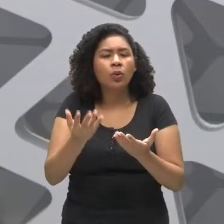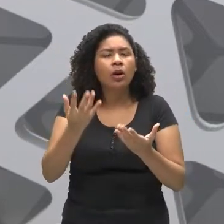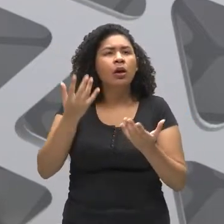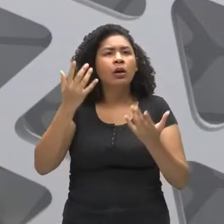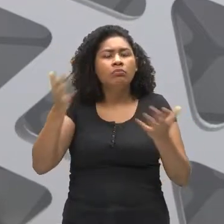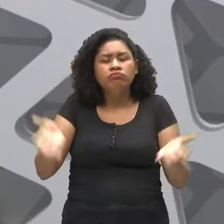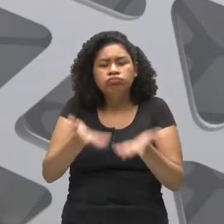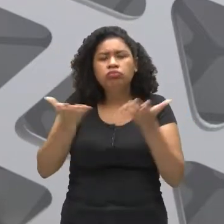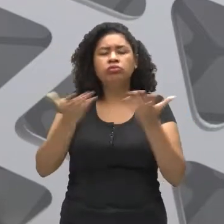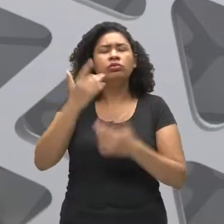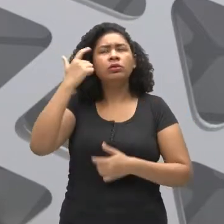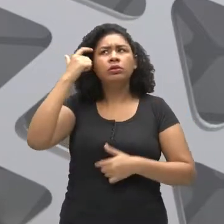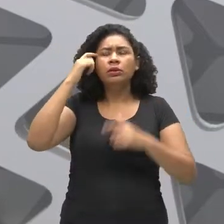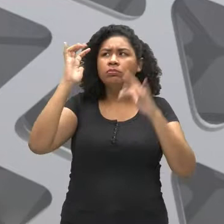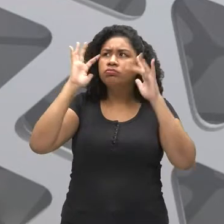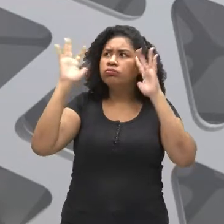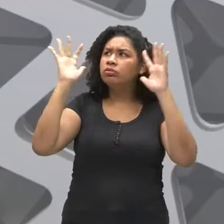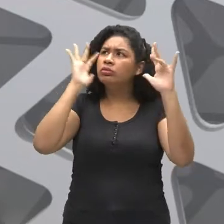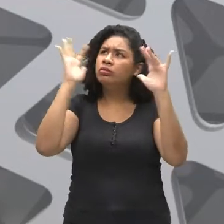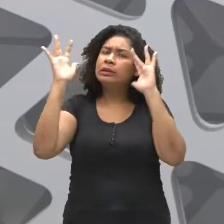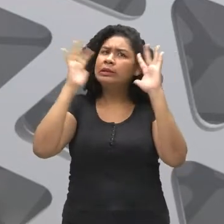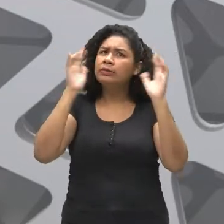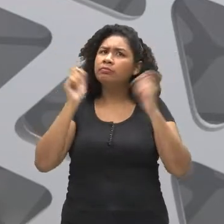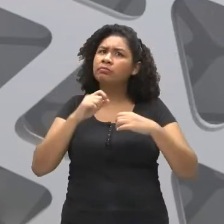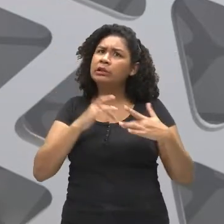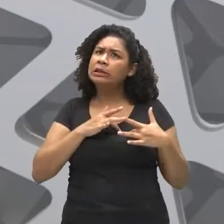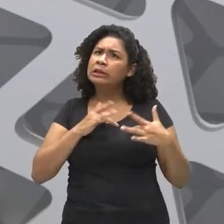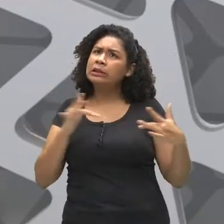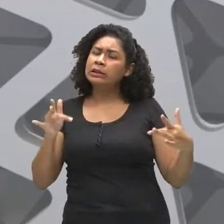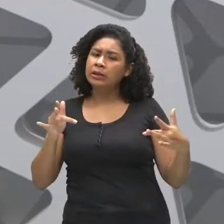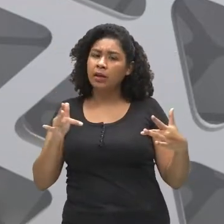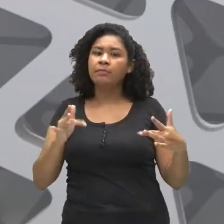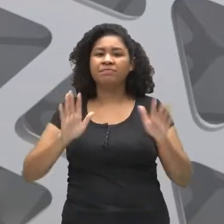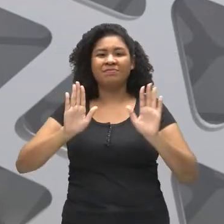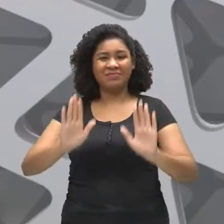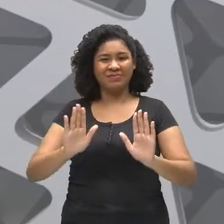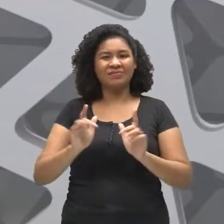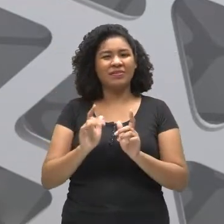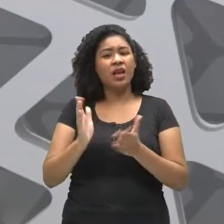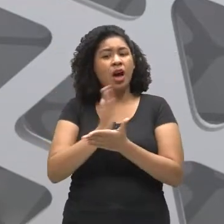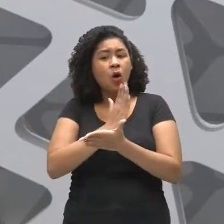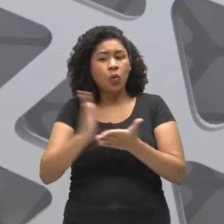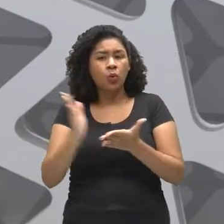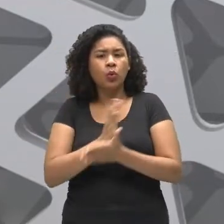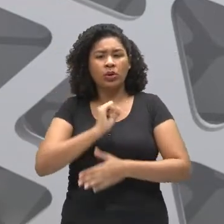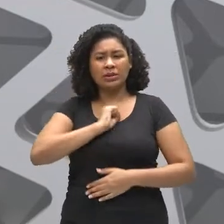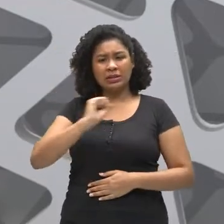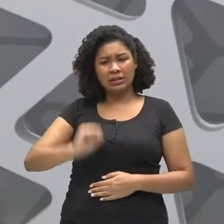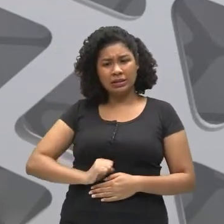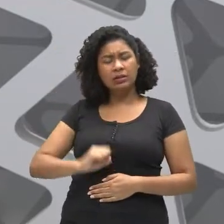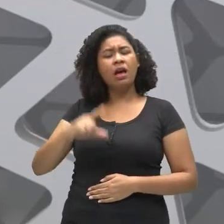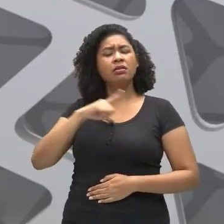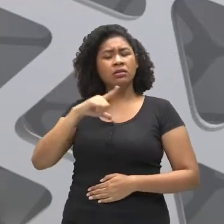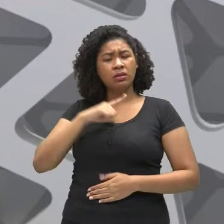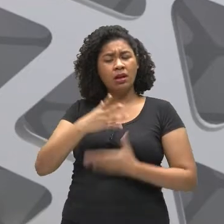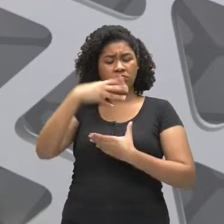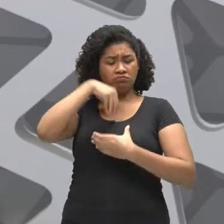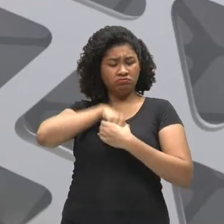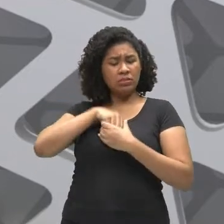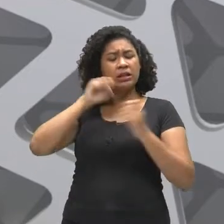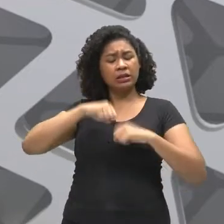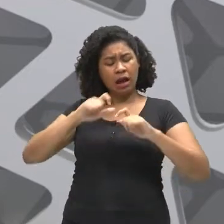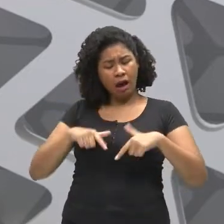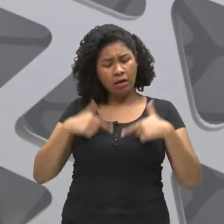humanitário, mais solidário. Claro, gente, que muitos sacerdotes já tinham essa atitude. Óbvio